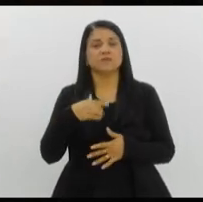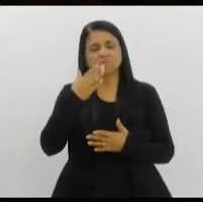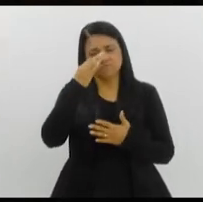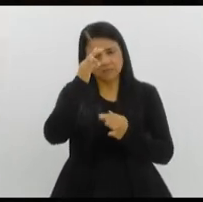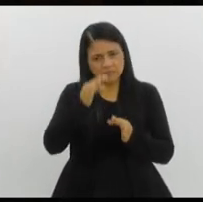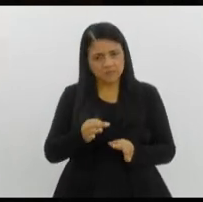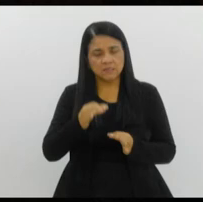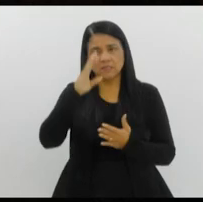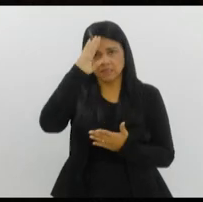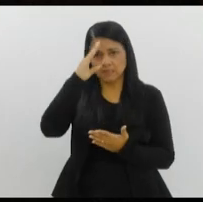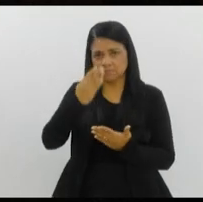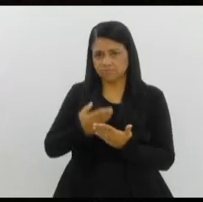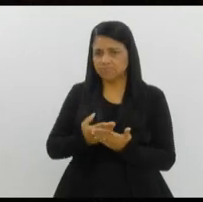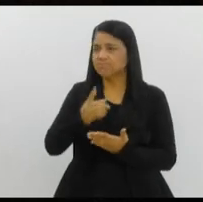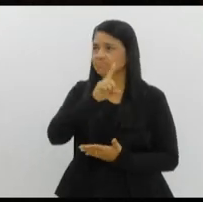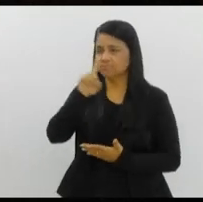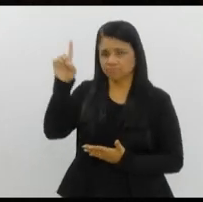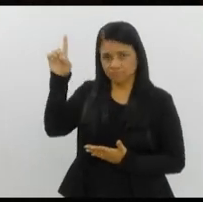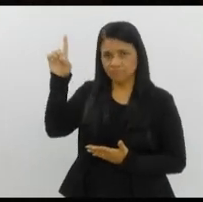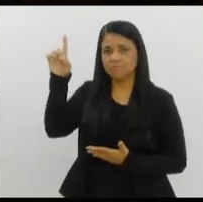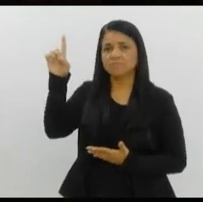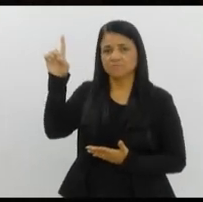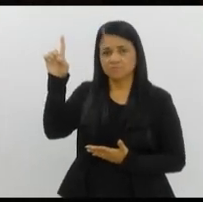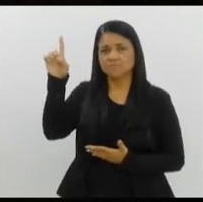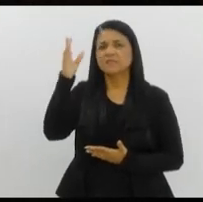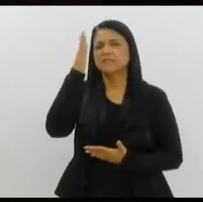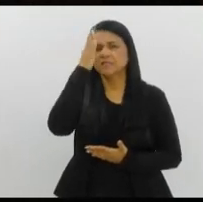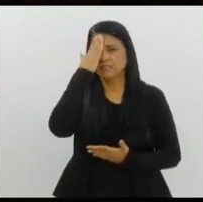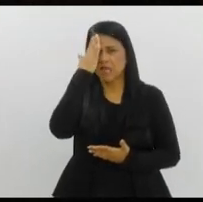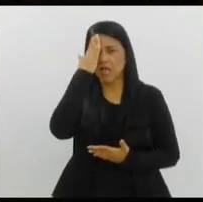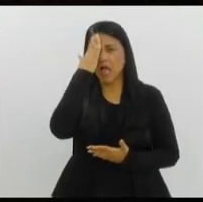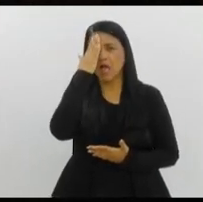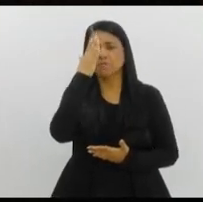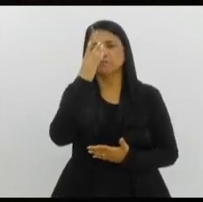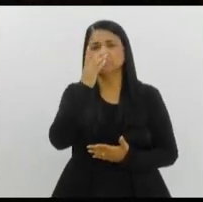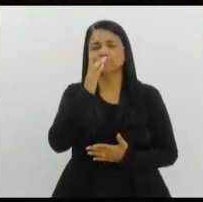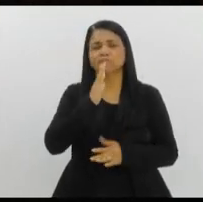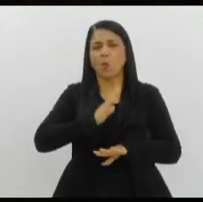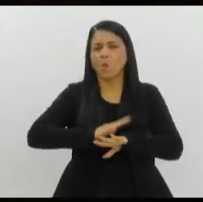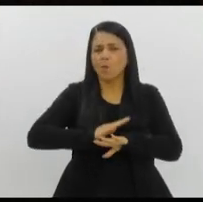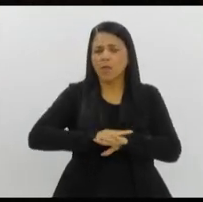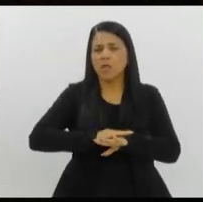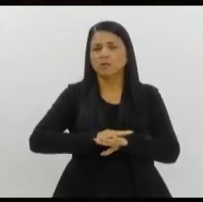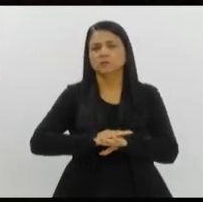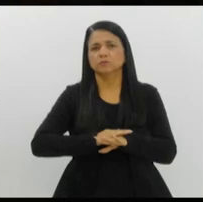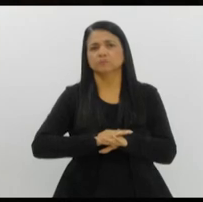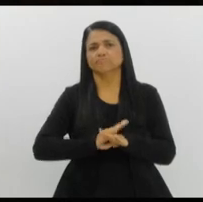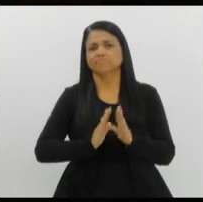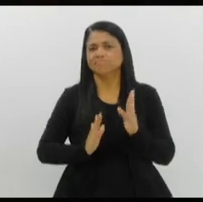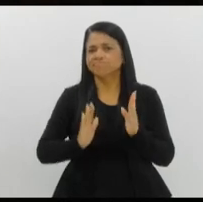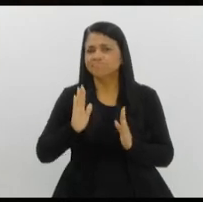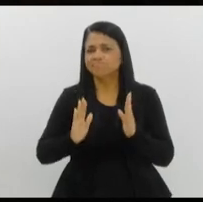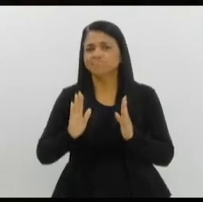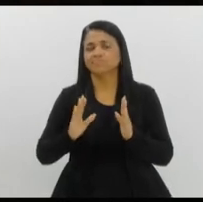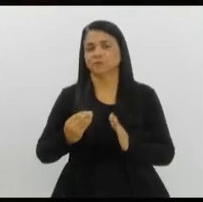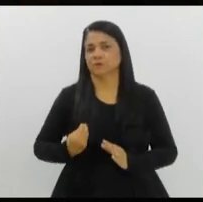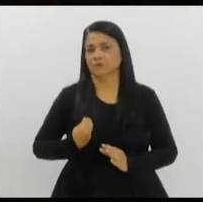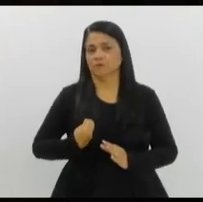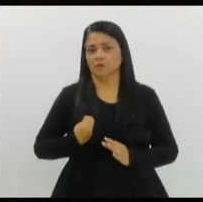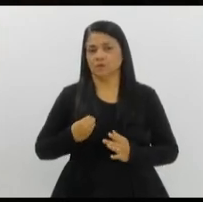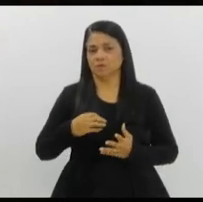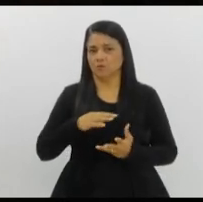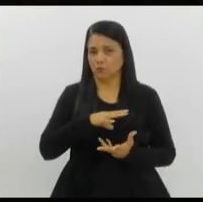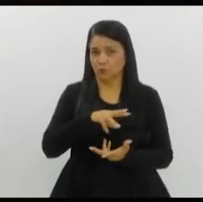nós cremos sabe o que é melhor, sabe o tempo de cada um de nós e que, portanto,